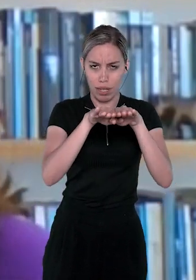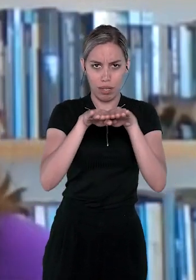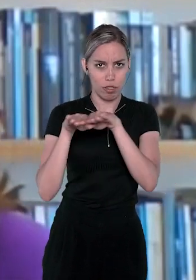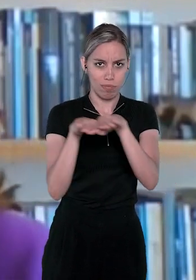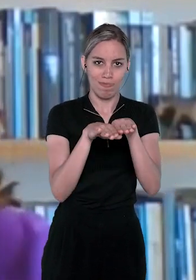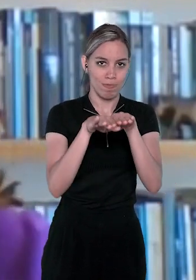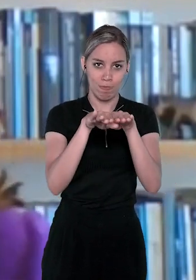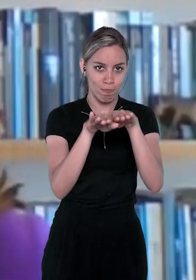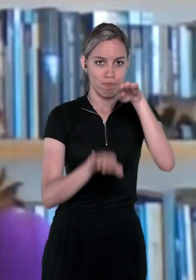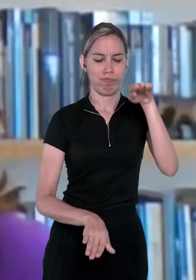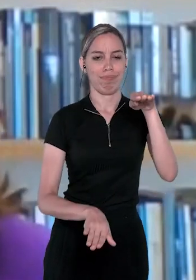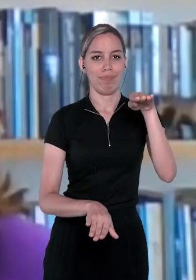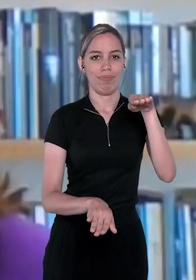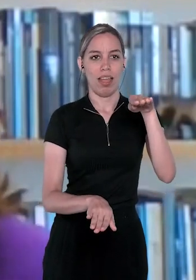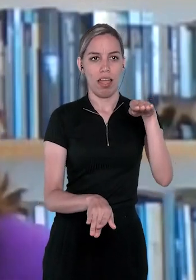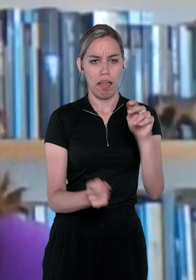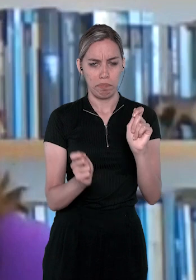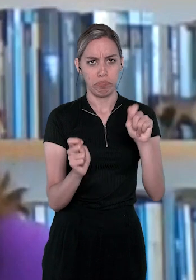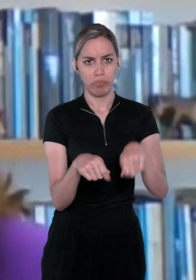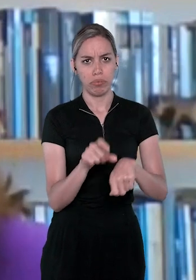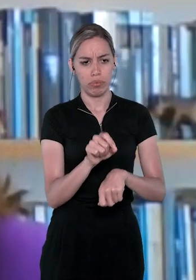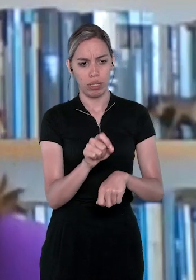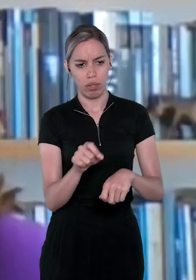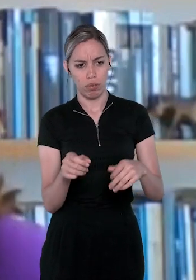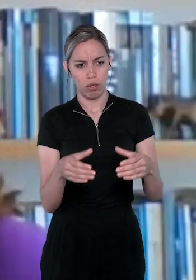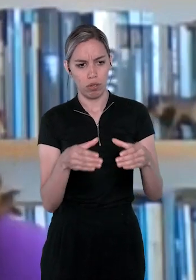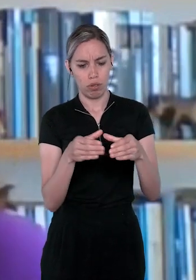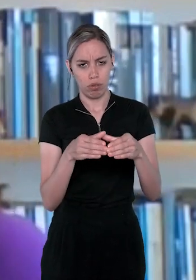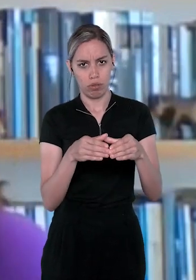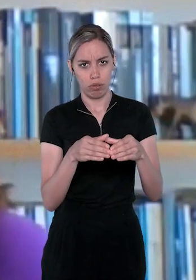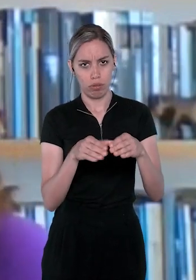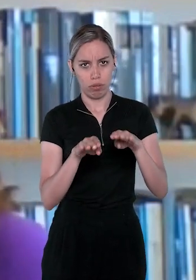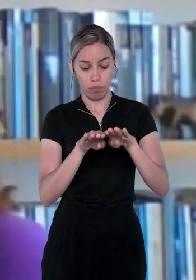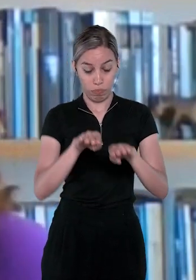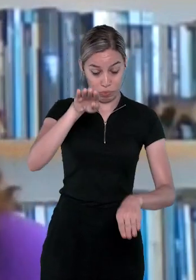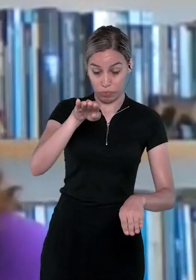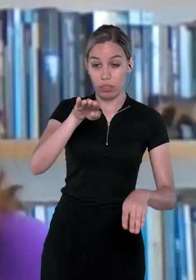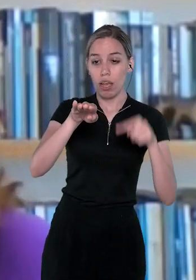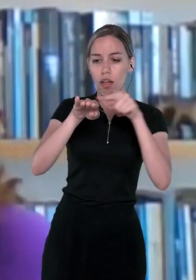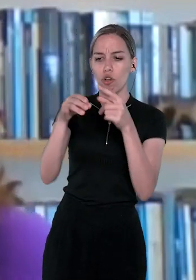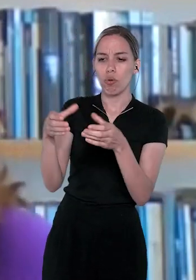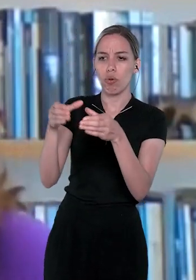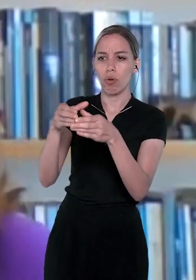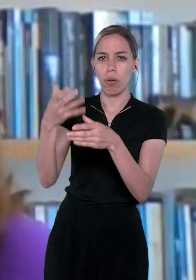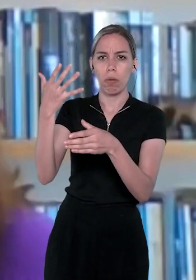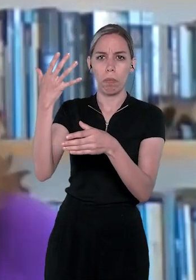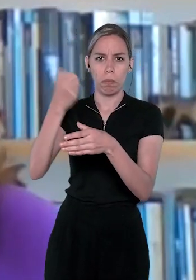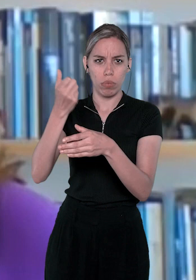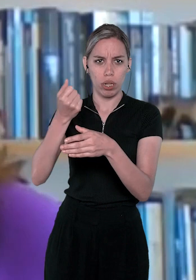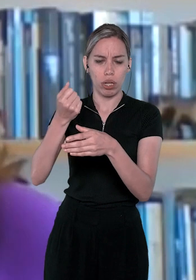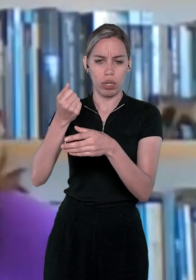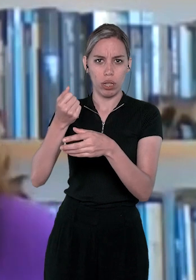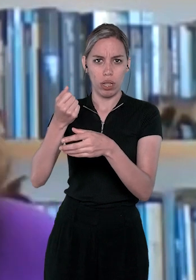possível que os adolescentes brancos privilegiados dos anos 60 não se